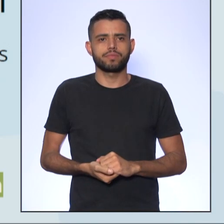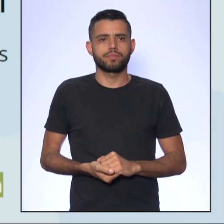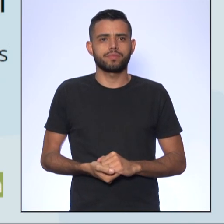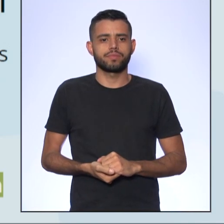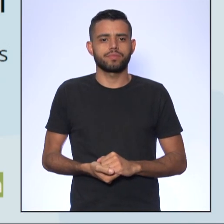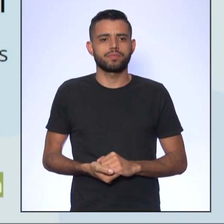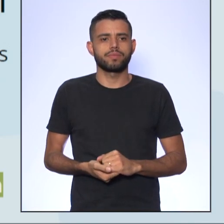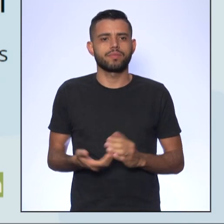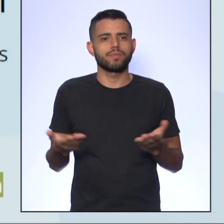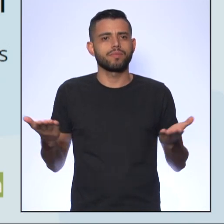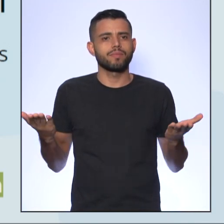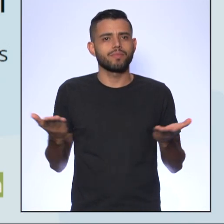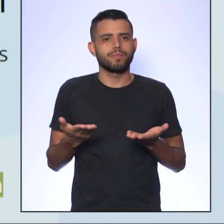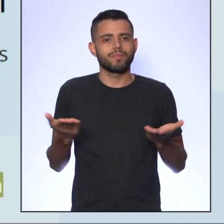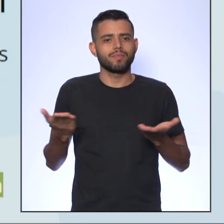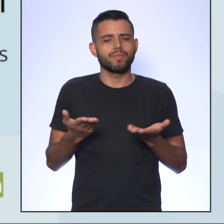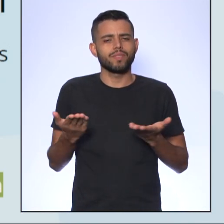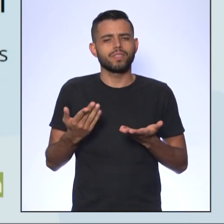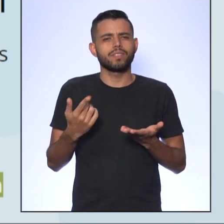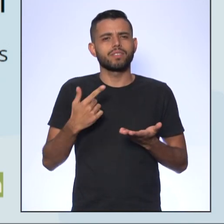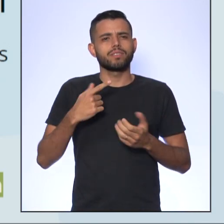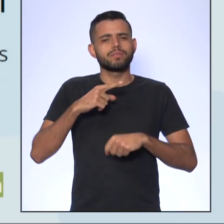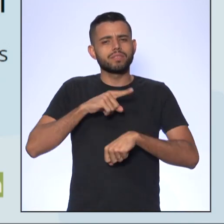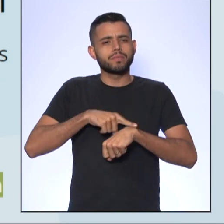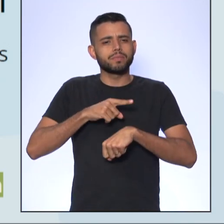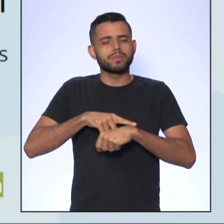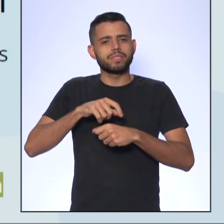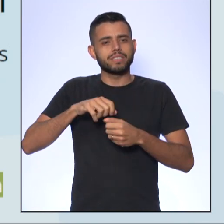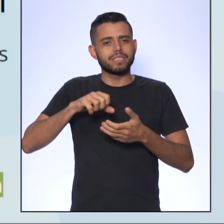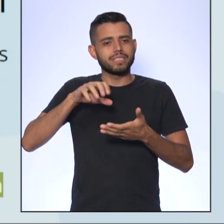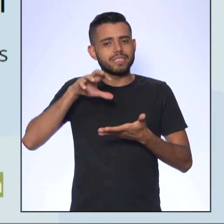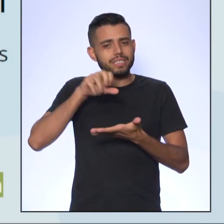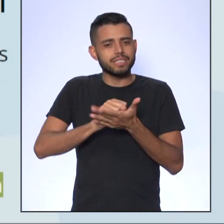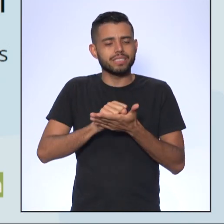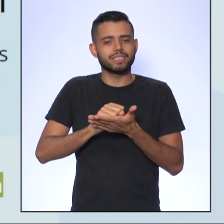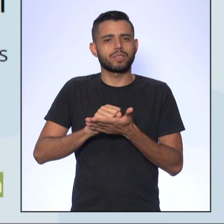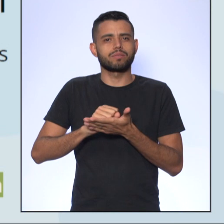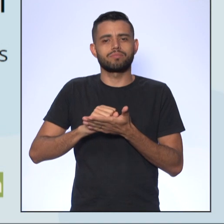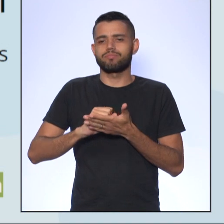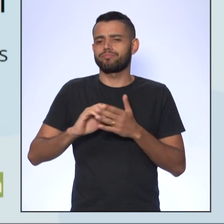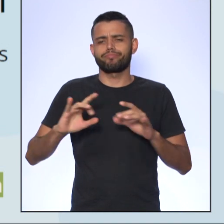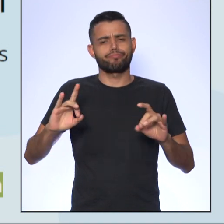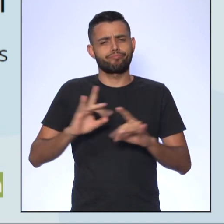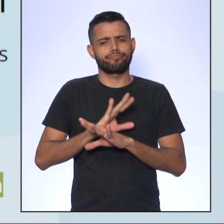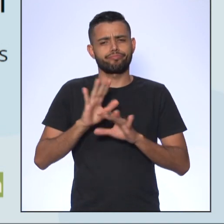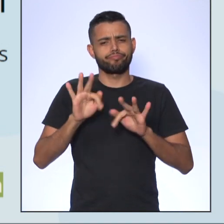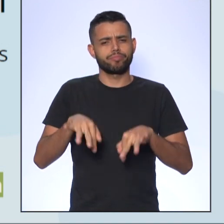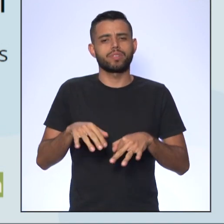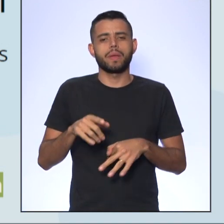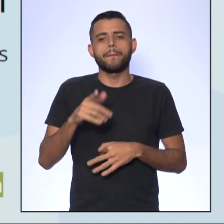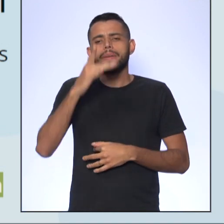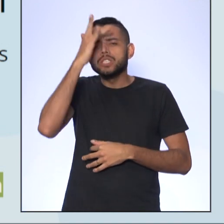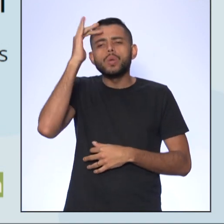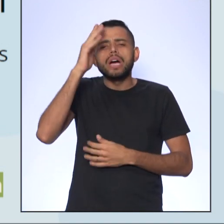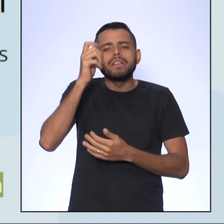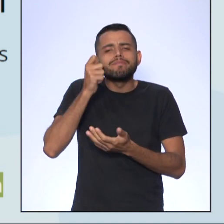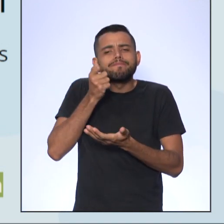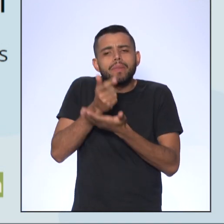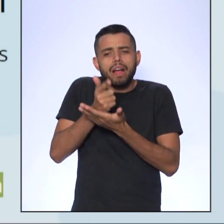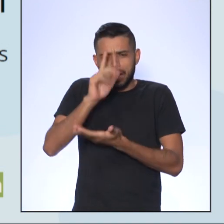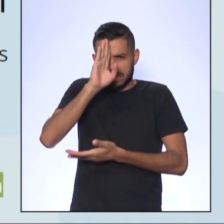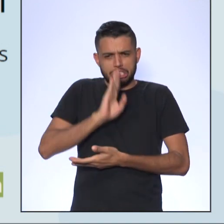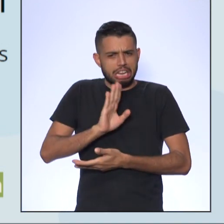um período encerrado de inscrição, certo? Para a taxa de isenção.